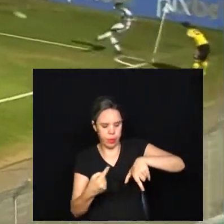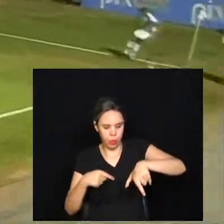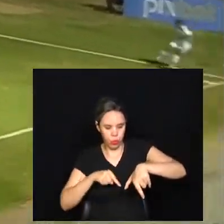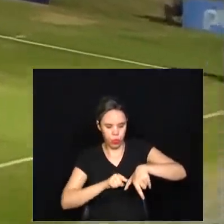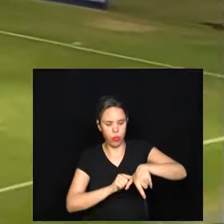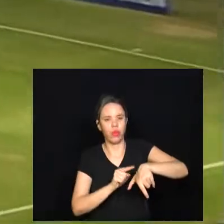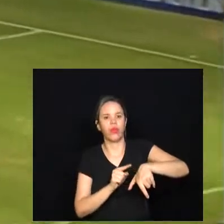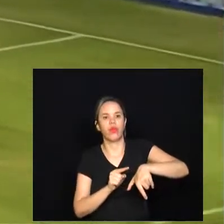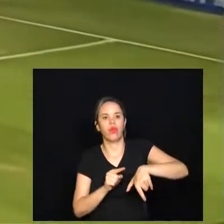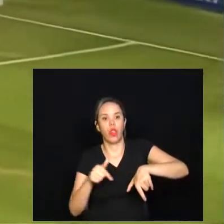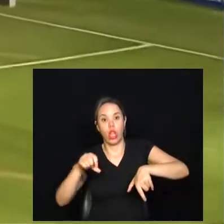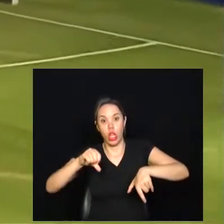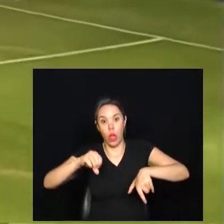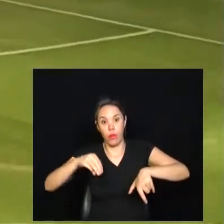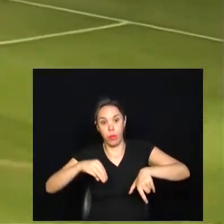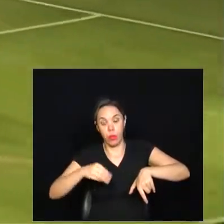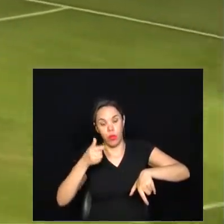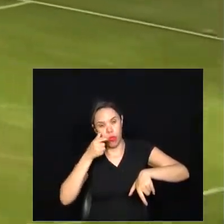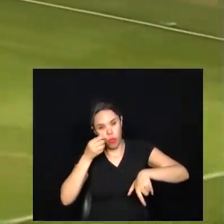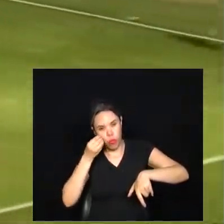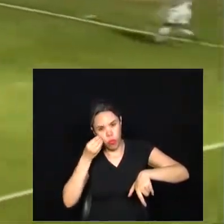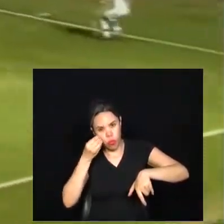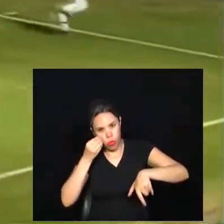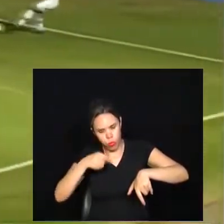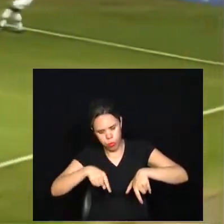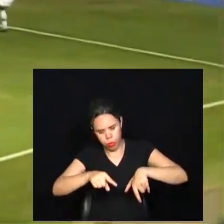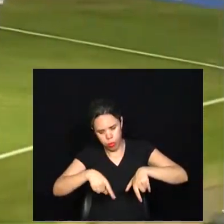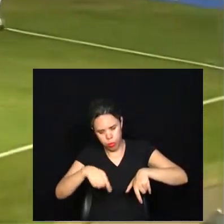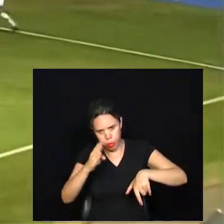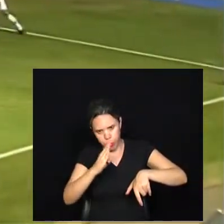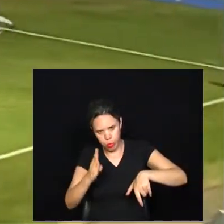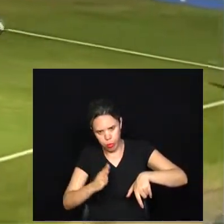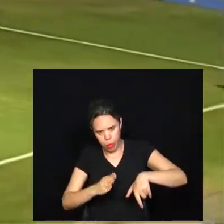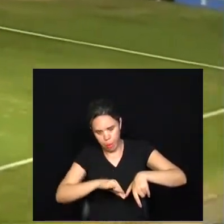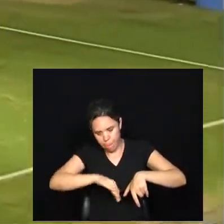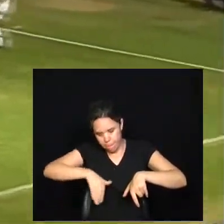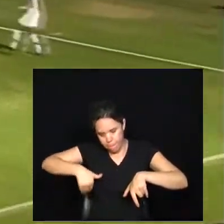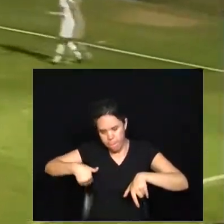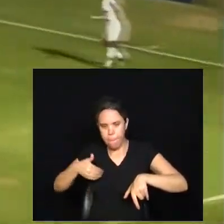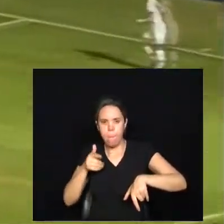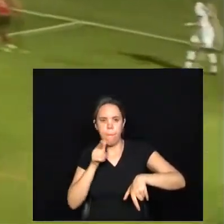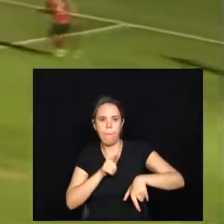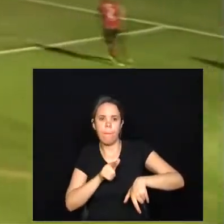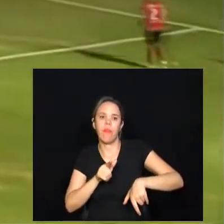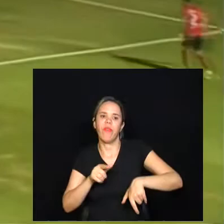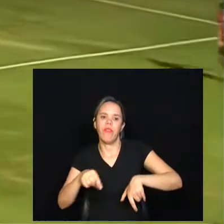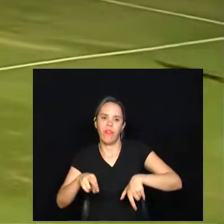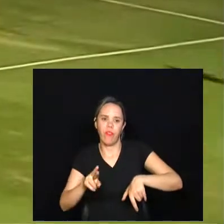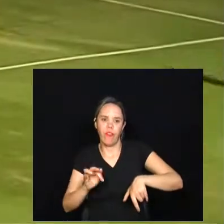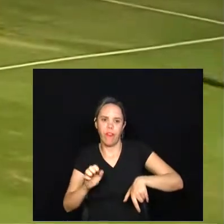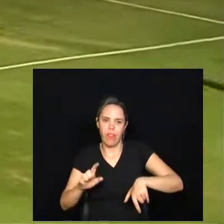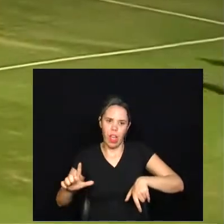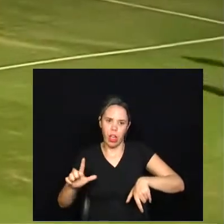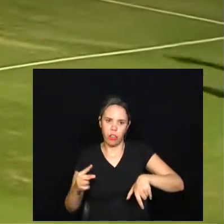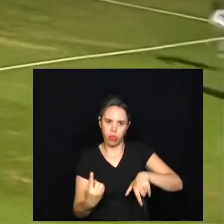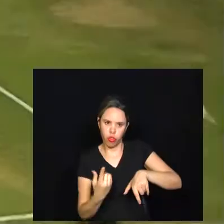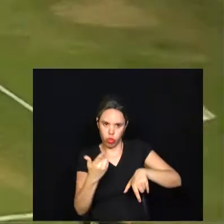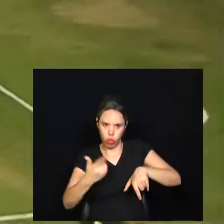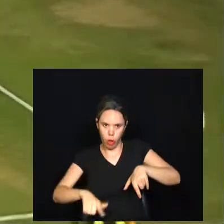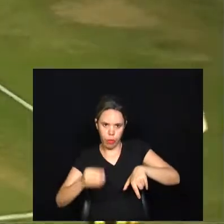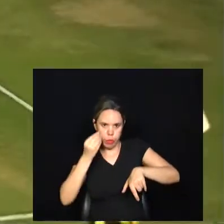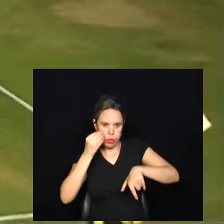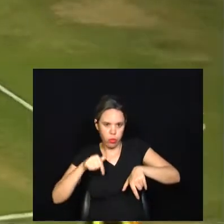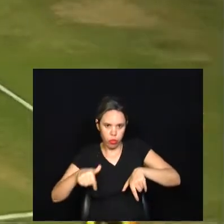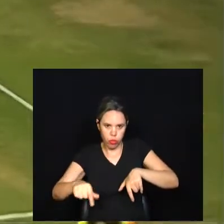Rafael Santos cobrou escanteio. A zaga do Brasil tirou parcialmente. Então Rafael Santos cruzou novamente e